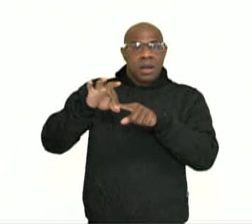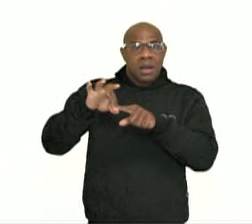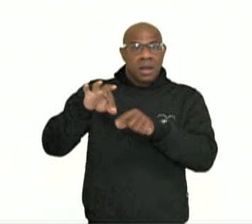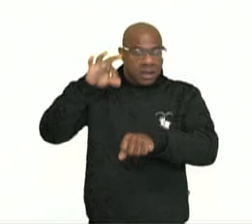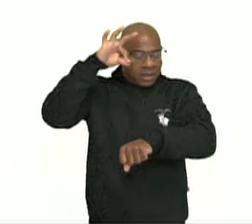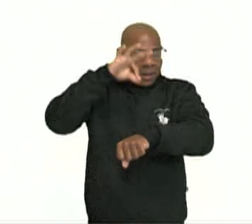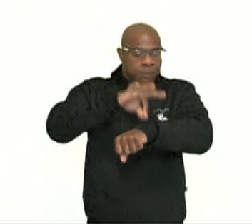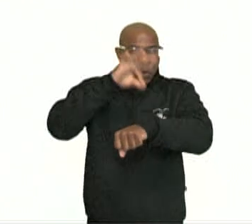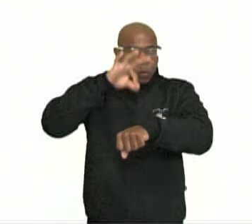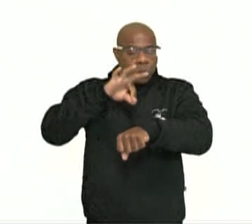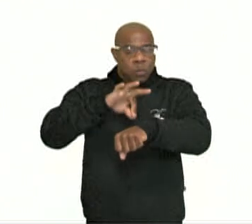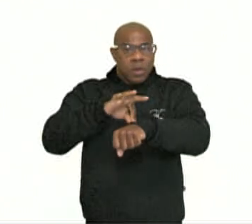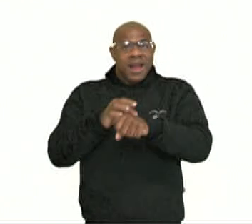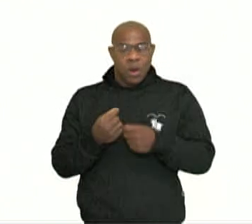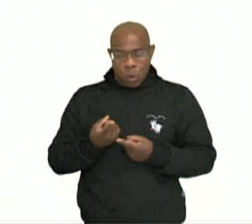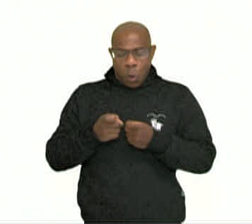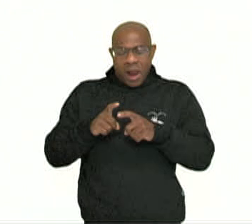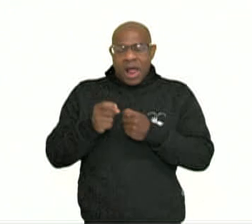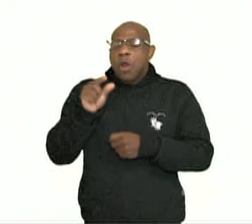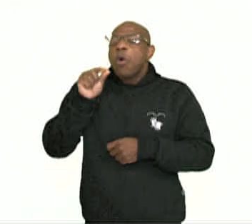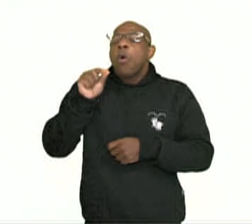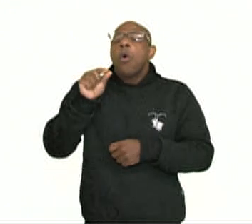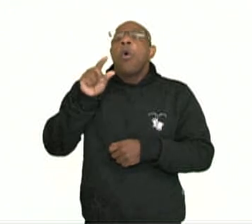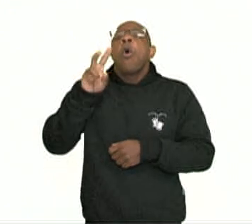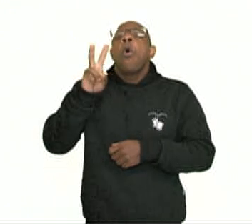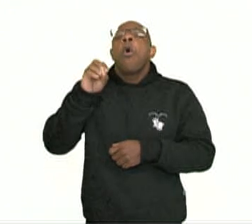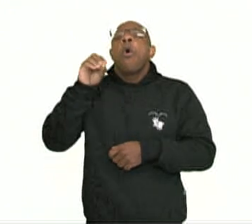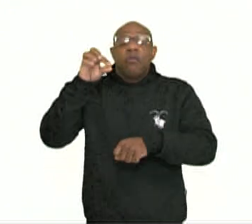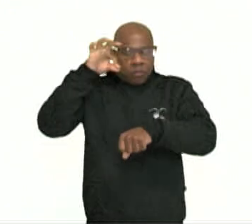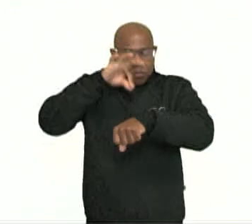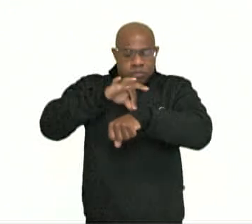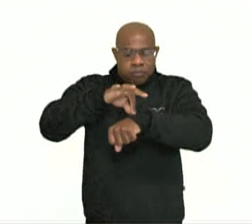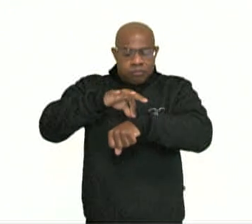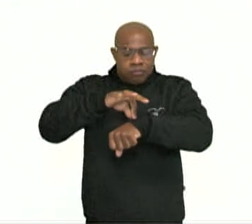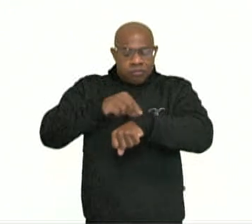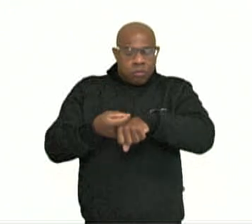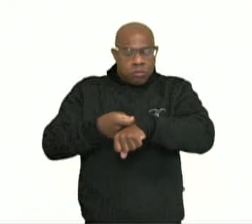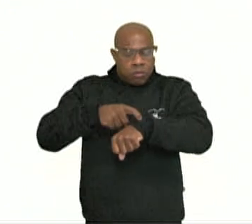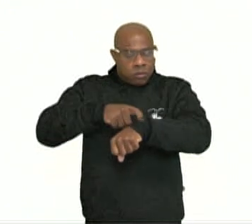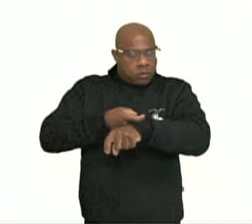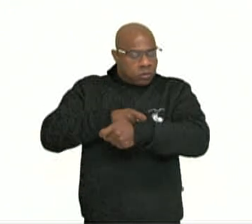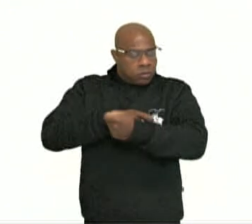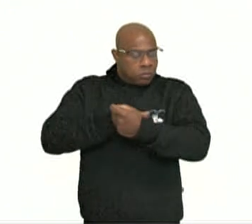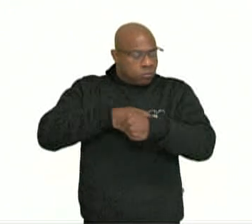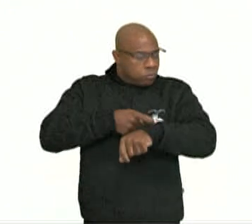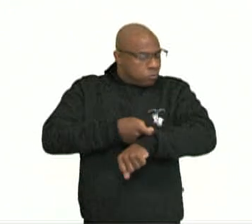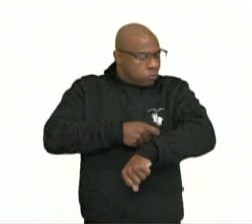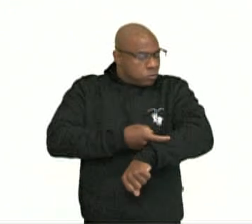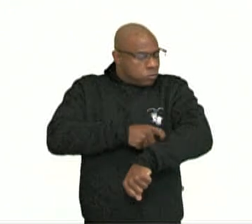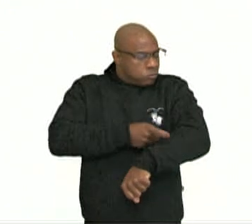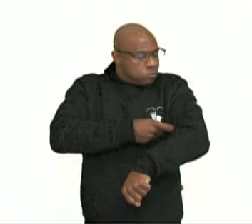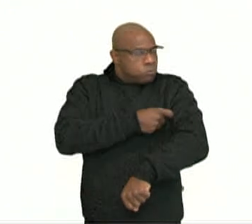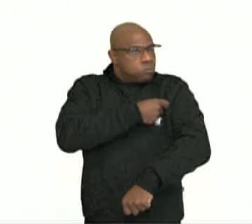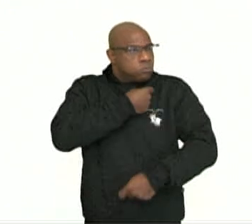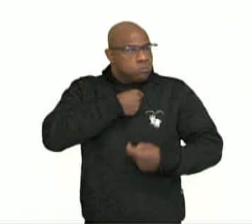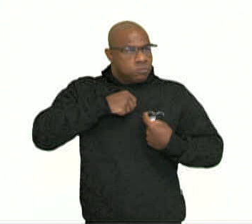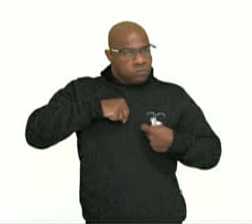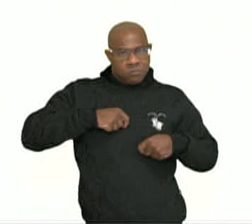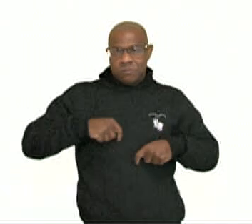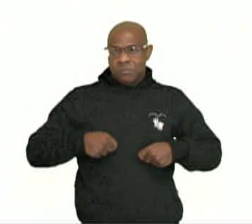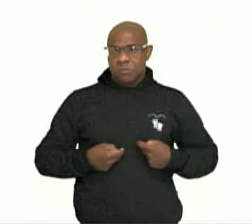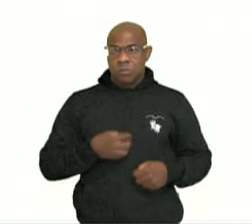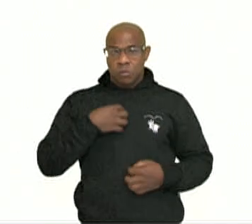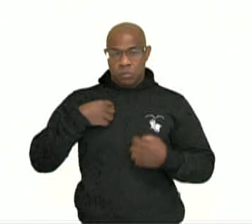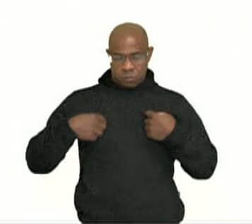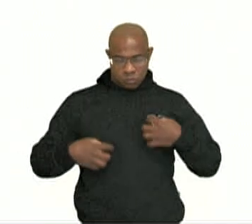penetrar na pele e vão migrar, vão se deslocar para os linfonodos ou os gânglios linfáticos,